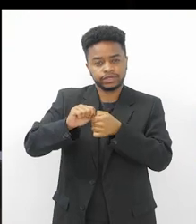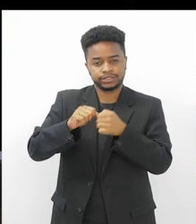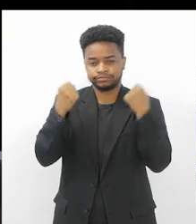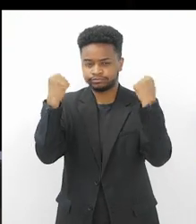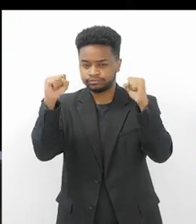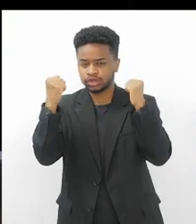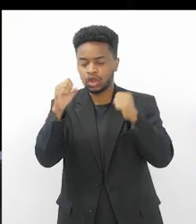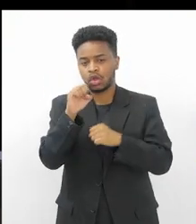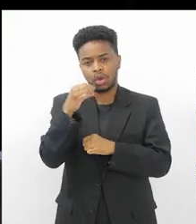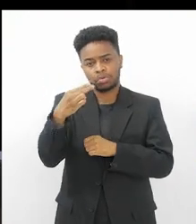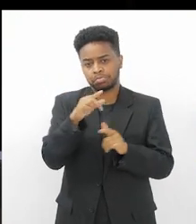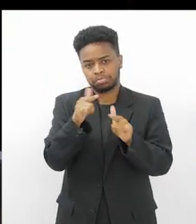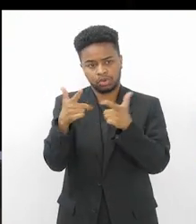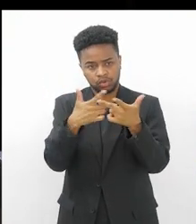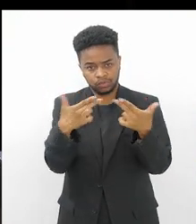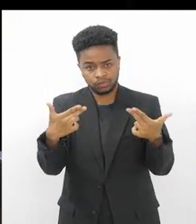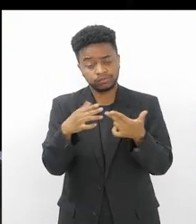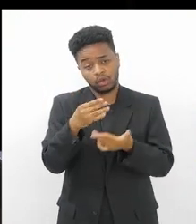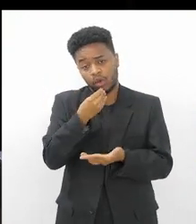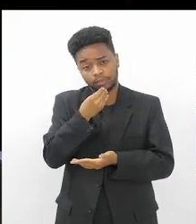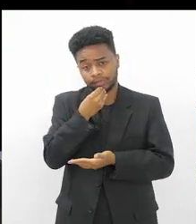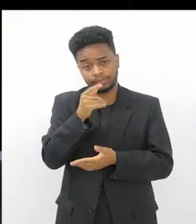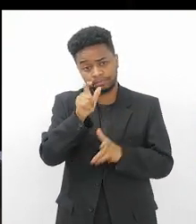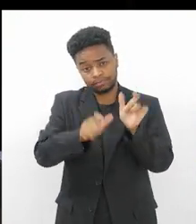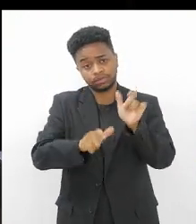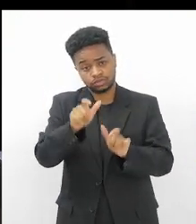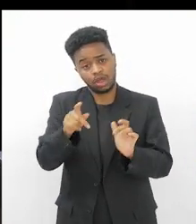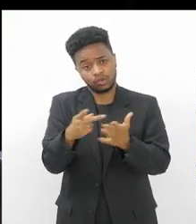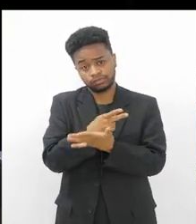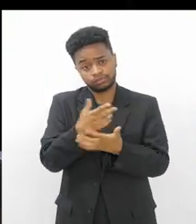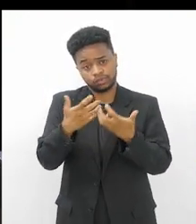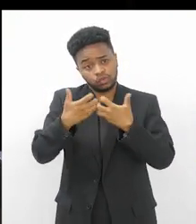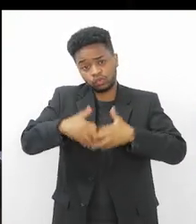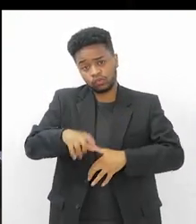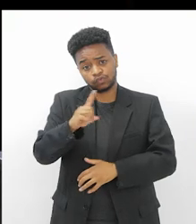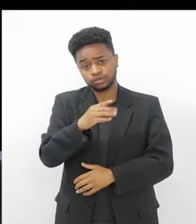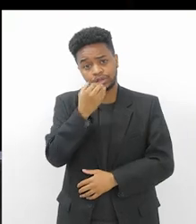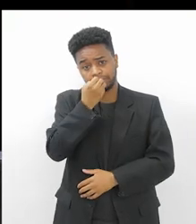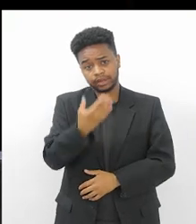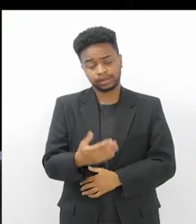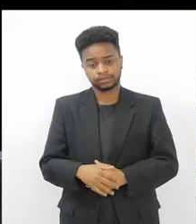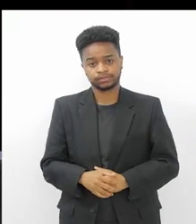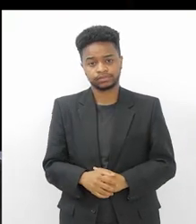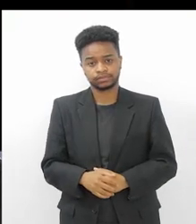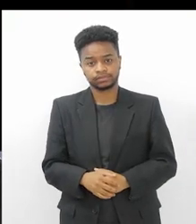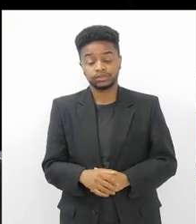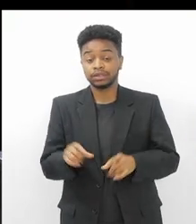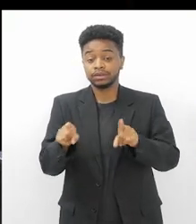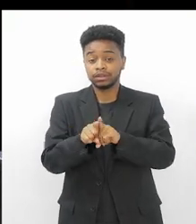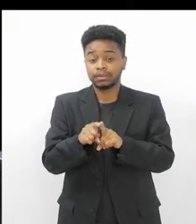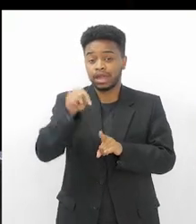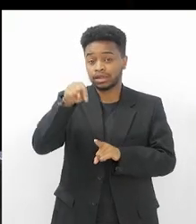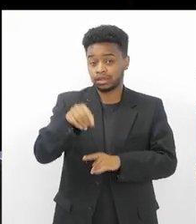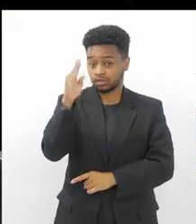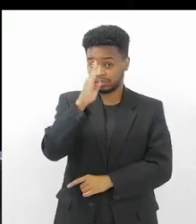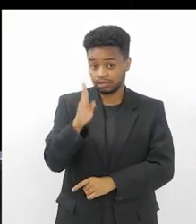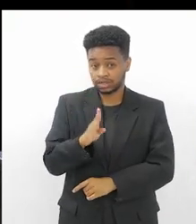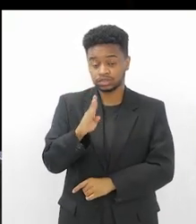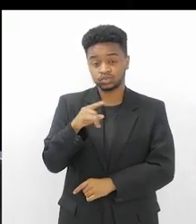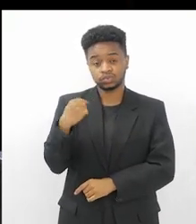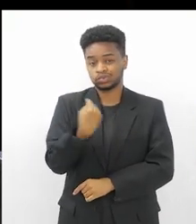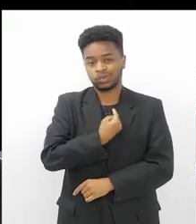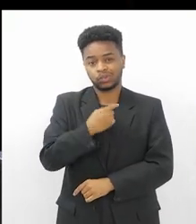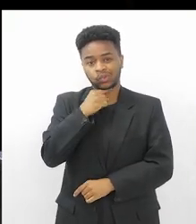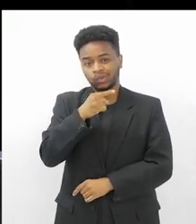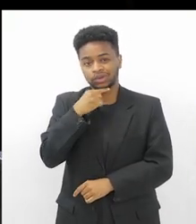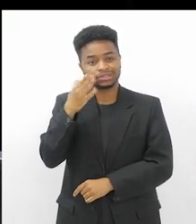educação física e etc., claramente essa pessoa tem muita chance de não funcionar. Sim. Inclusive porque aqui no Brasil